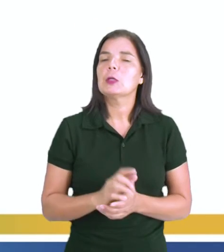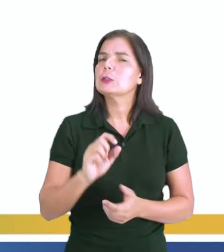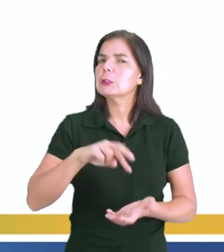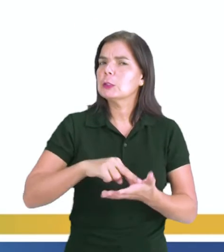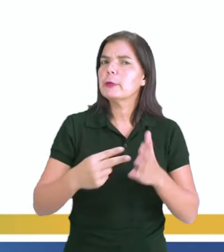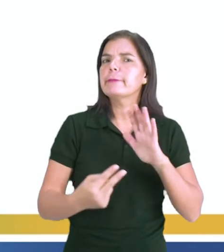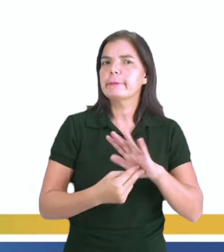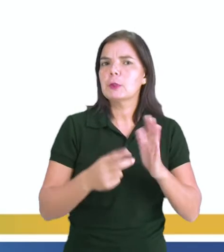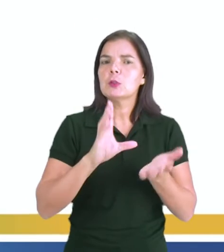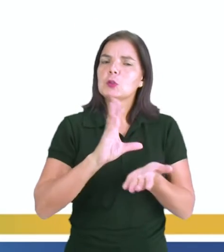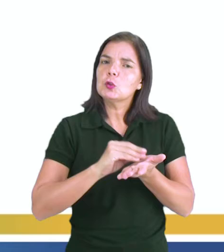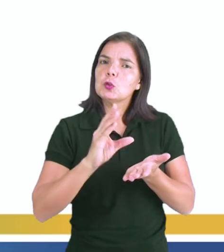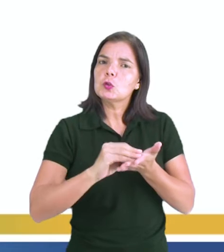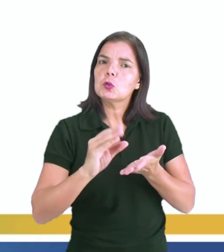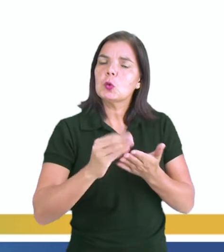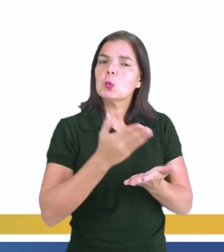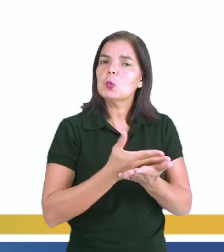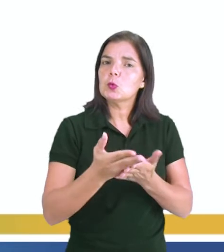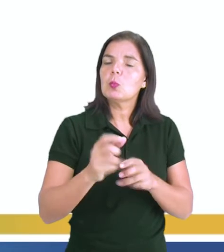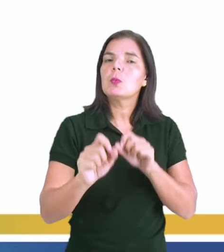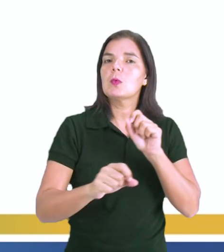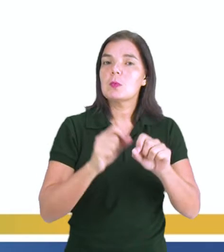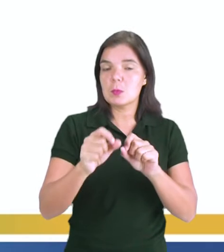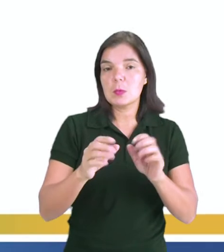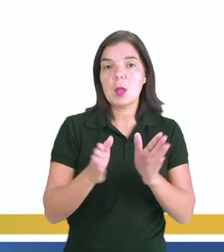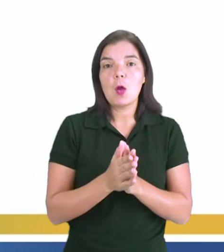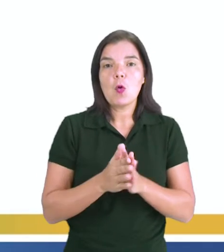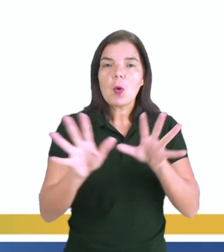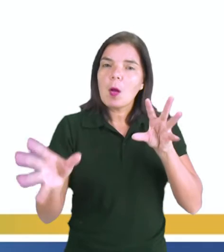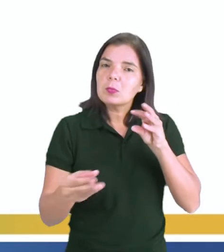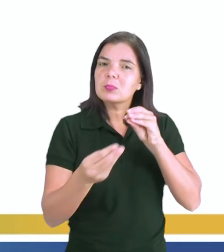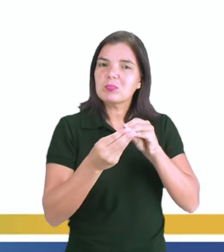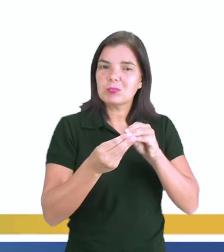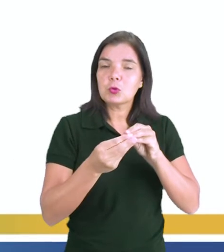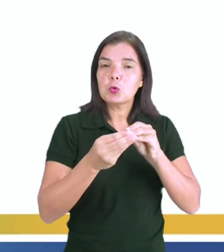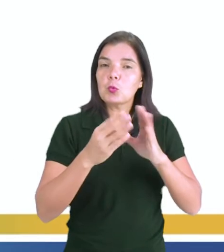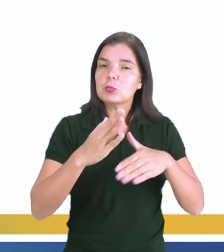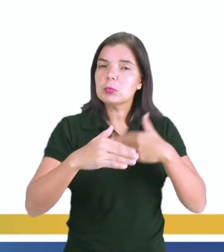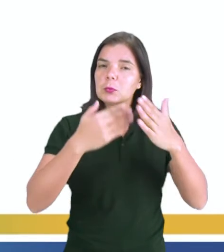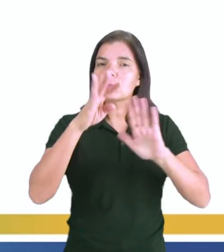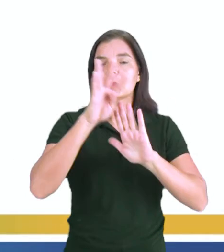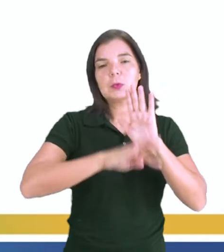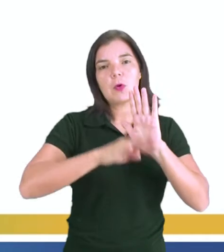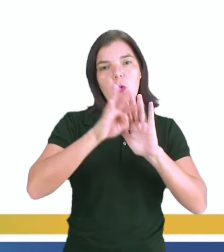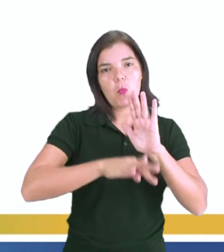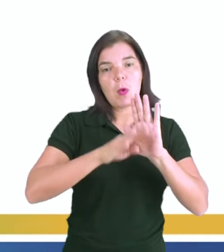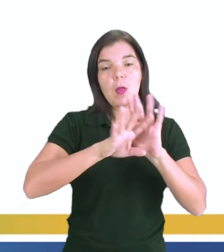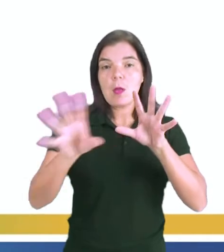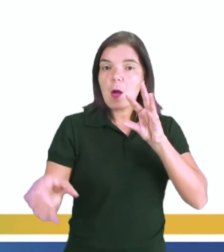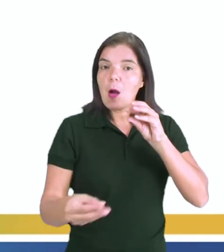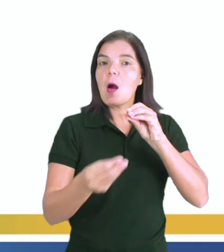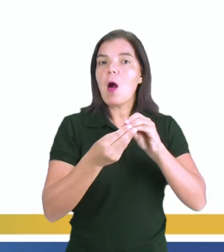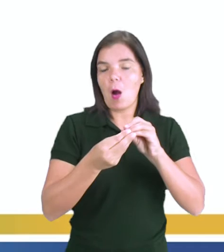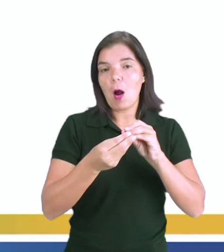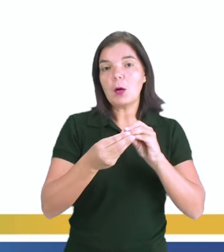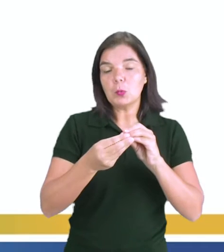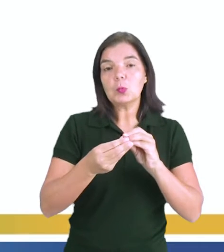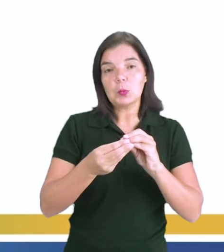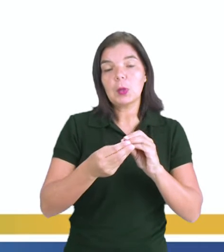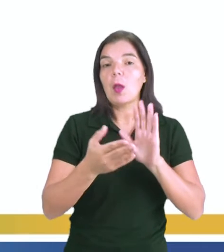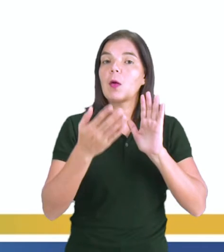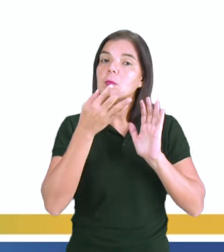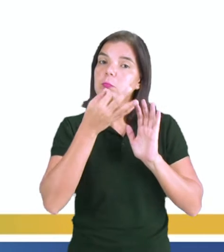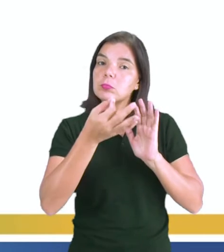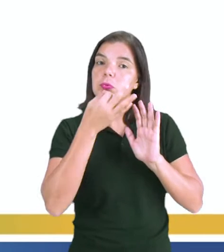conclusão de um artigo de opinião costuma apresentar uma síntese do desenvolvimento do texto e, em seguida, reiterar a tese agora